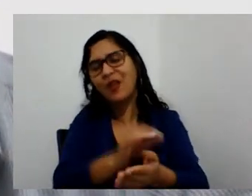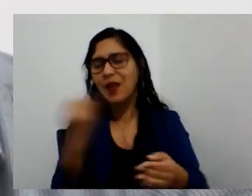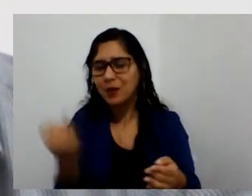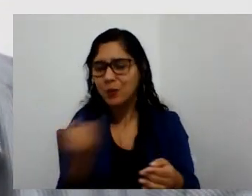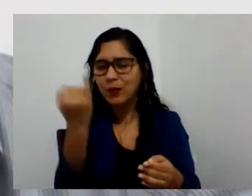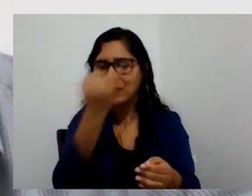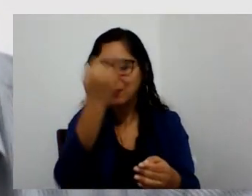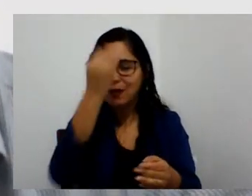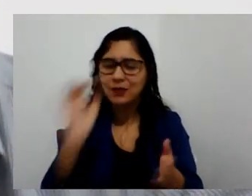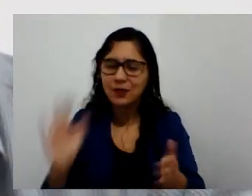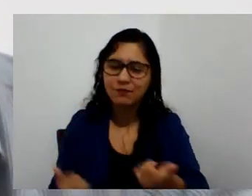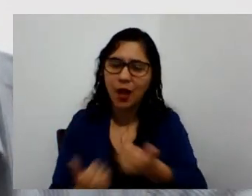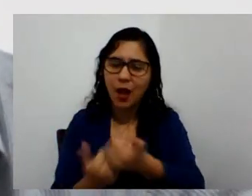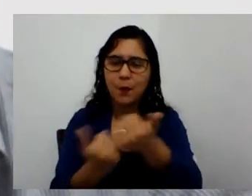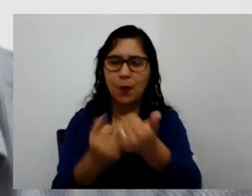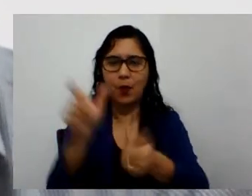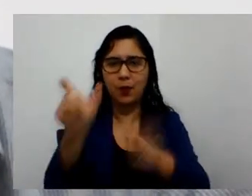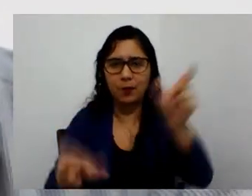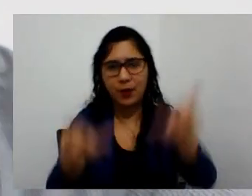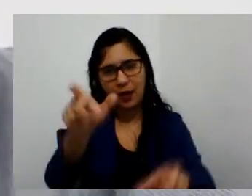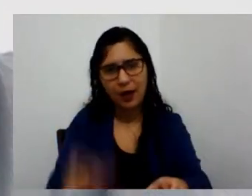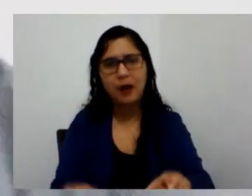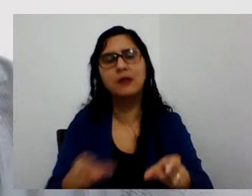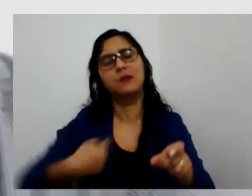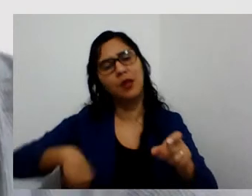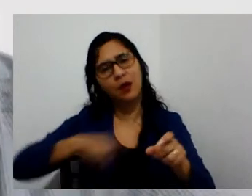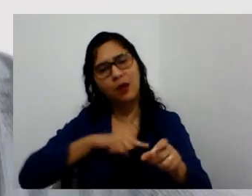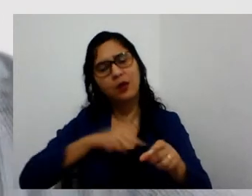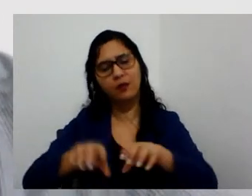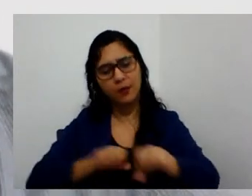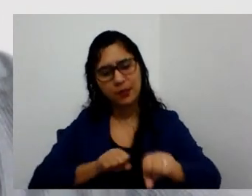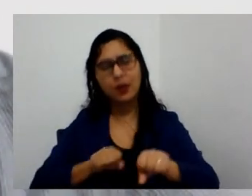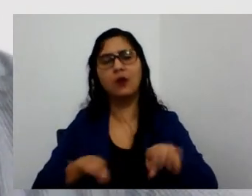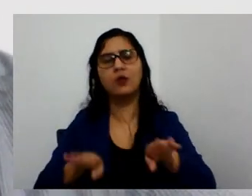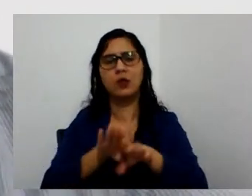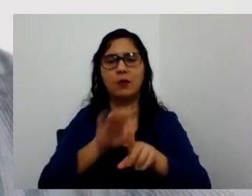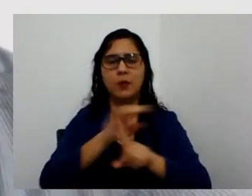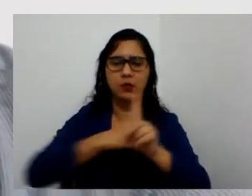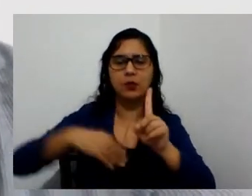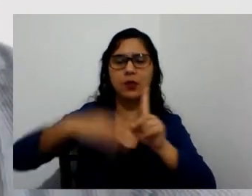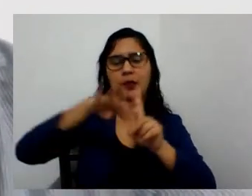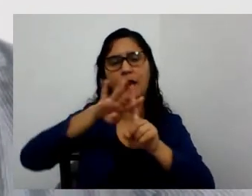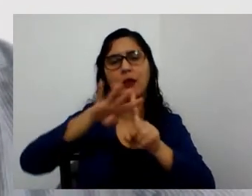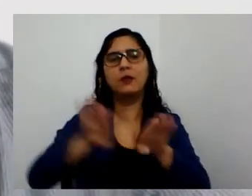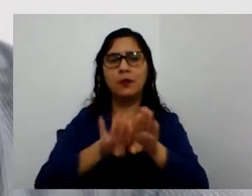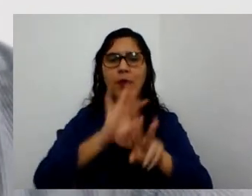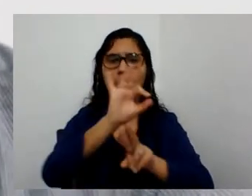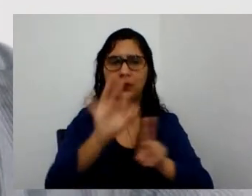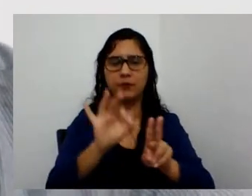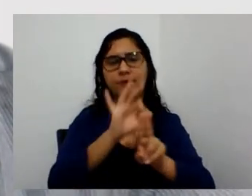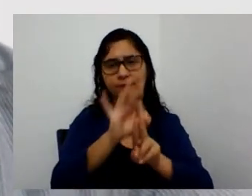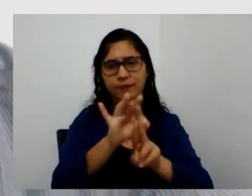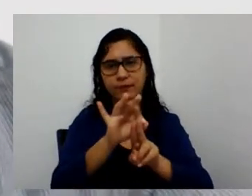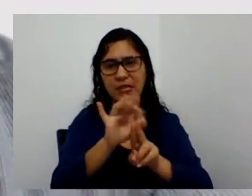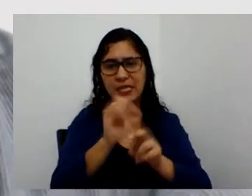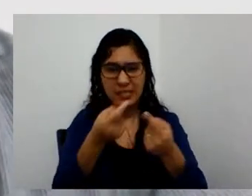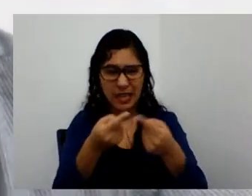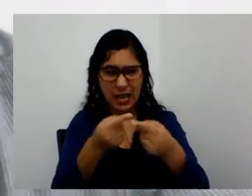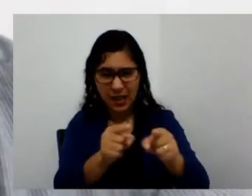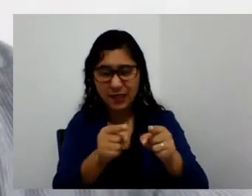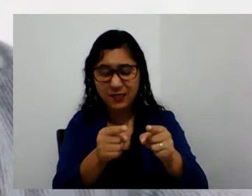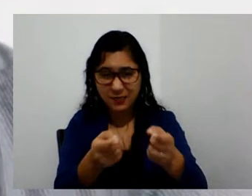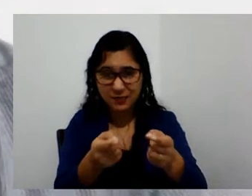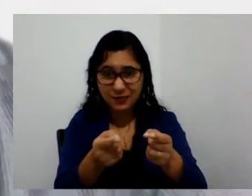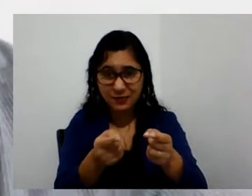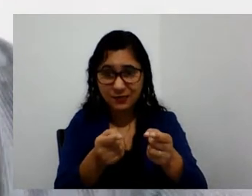formação, para a nossa sociedade, para a nossa universidade. E a gente entende que atacar essas áreas é nada mais que um investimento,